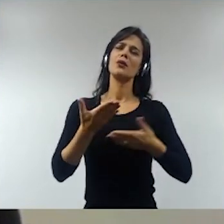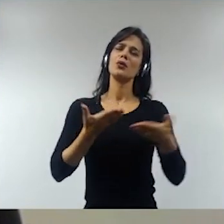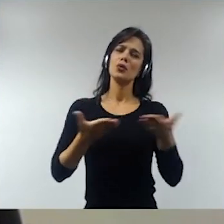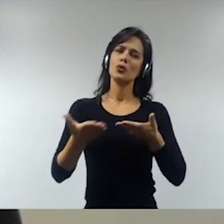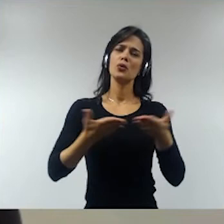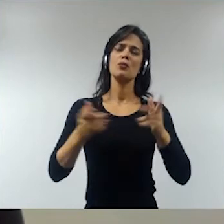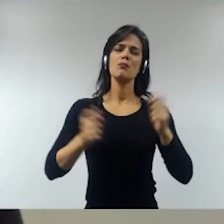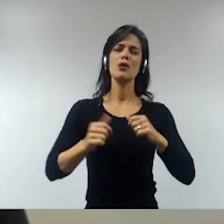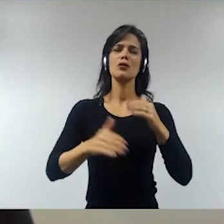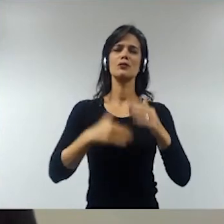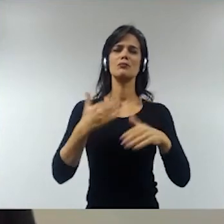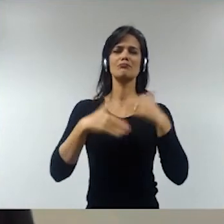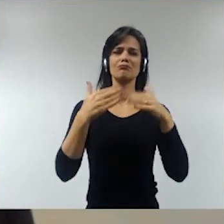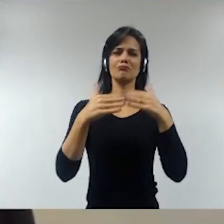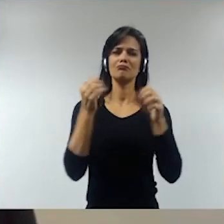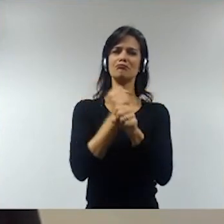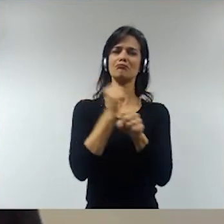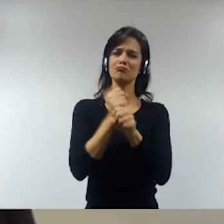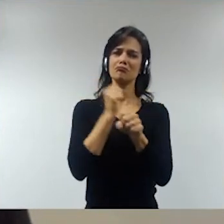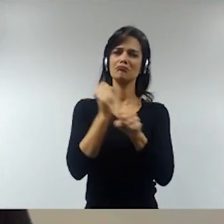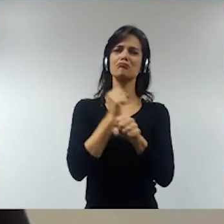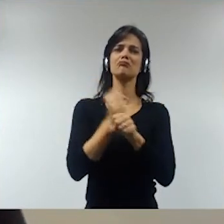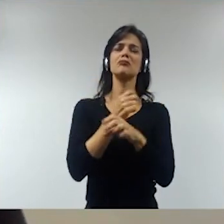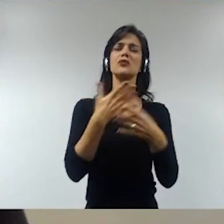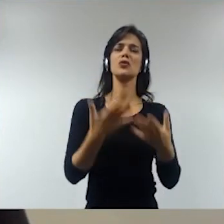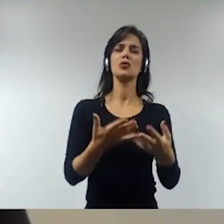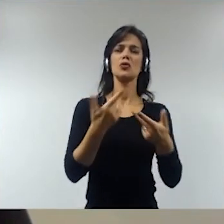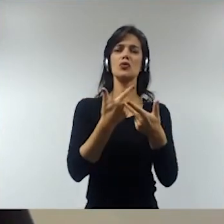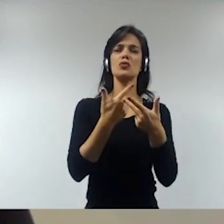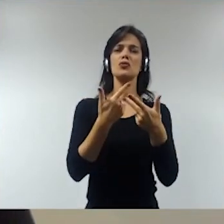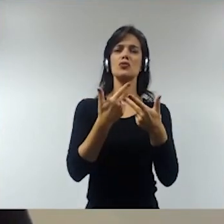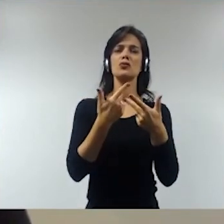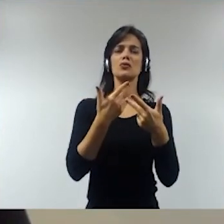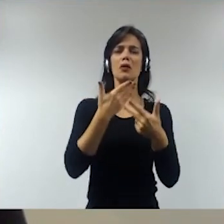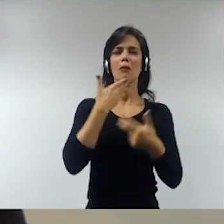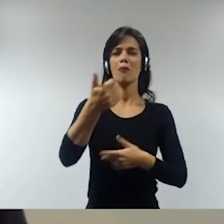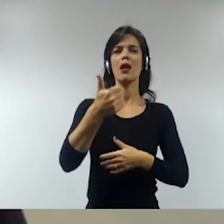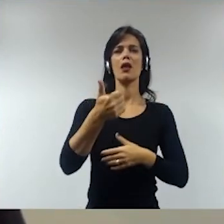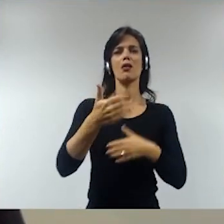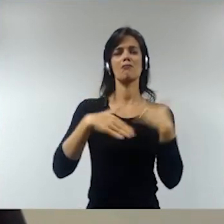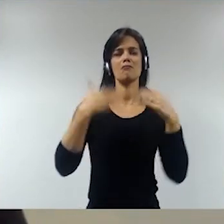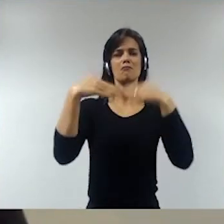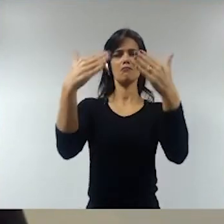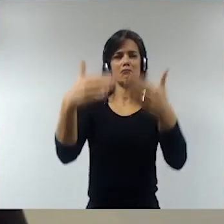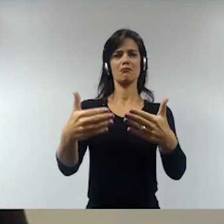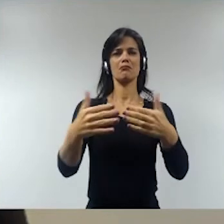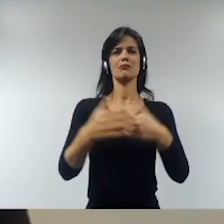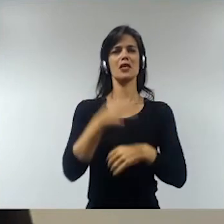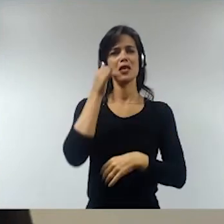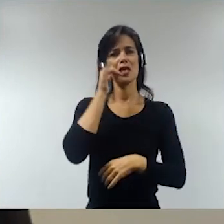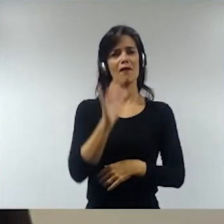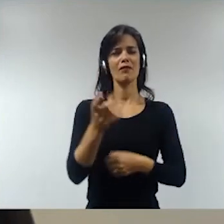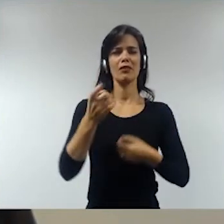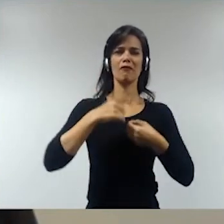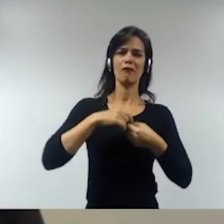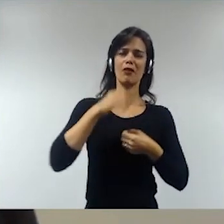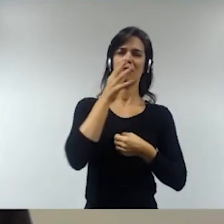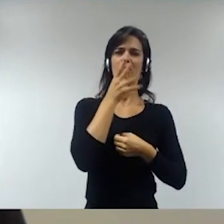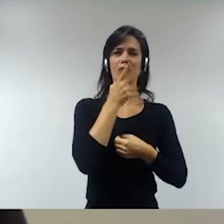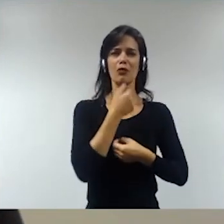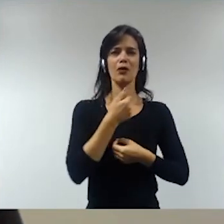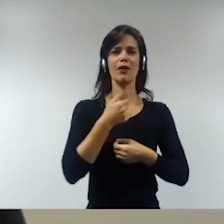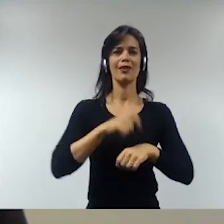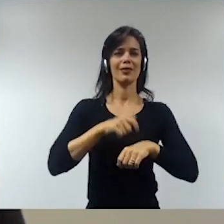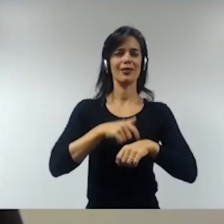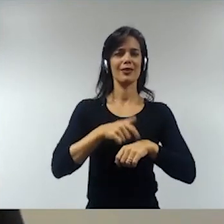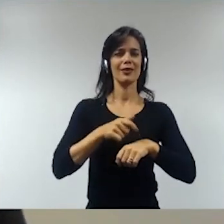possamos construir, com essas soluções, algo que traga avanços e não retrocesso. Nesse curtíssimo tempo que